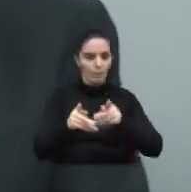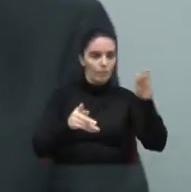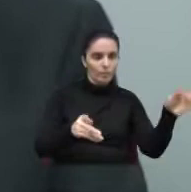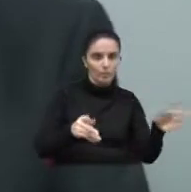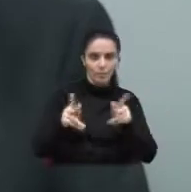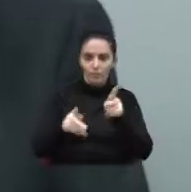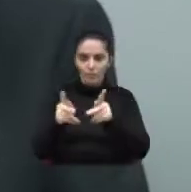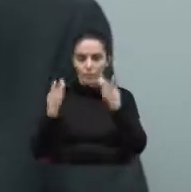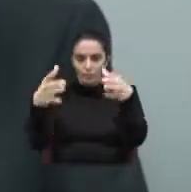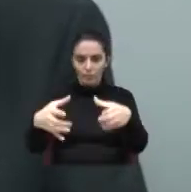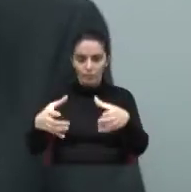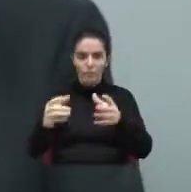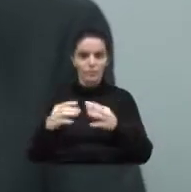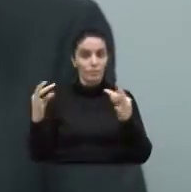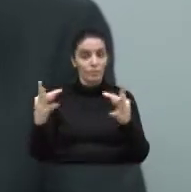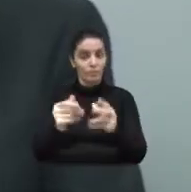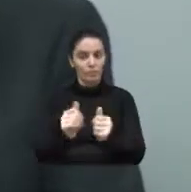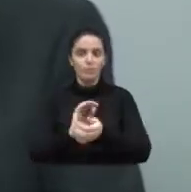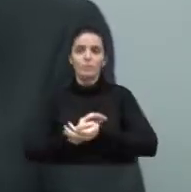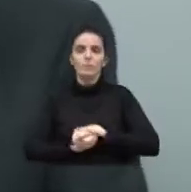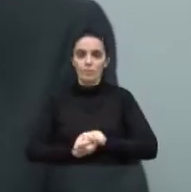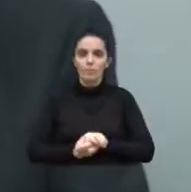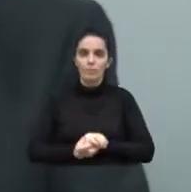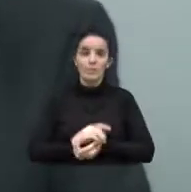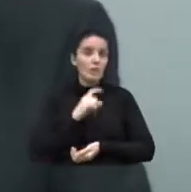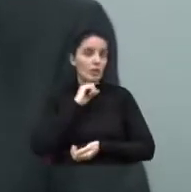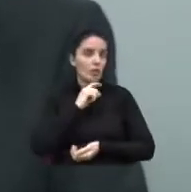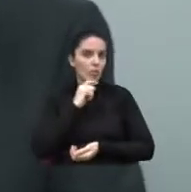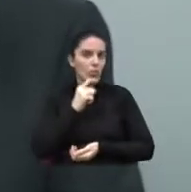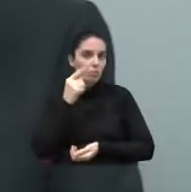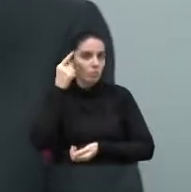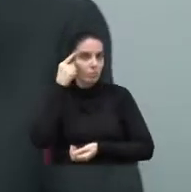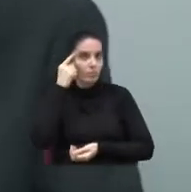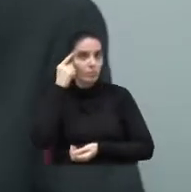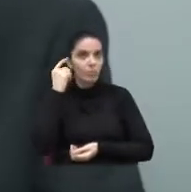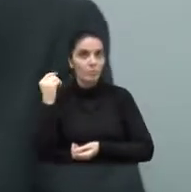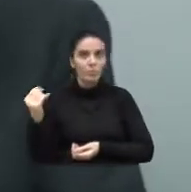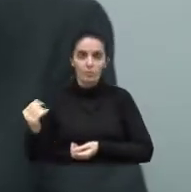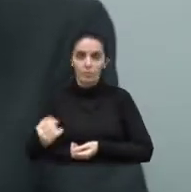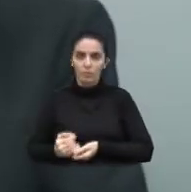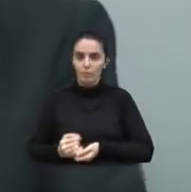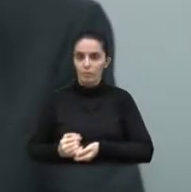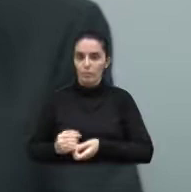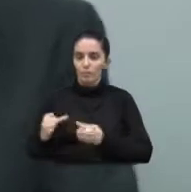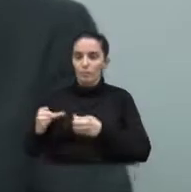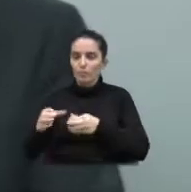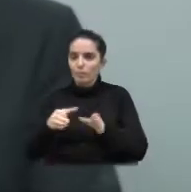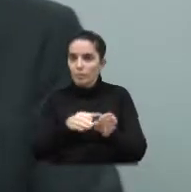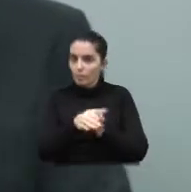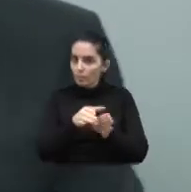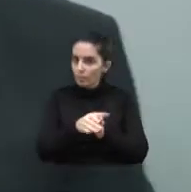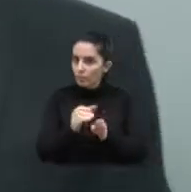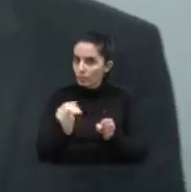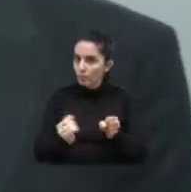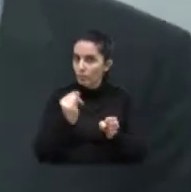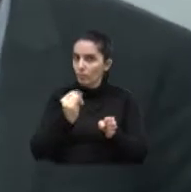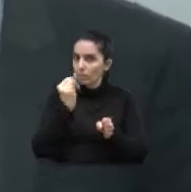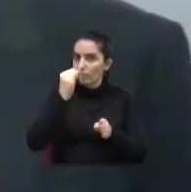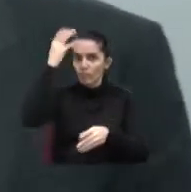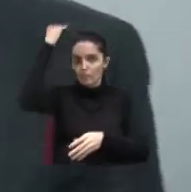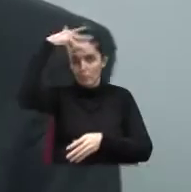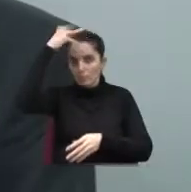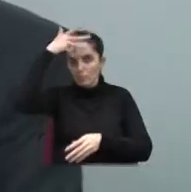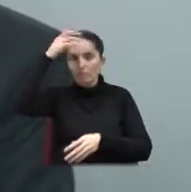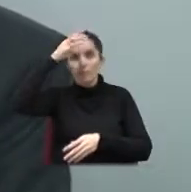Ninguém acha que não tem importância o conselho. Acontece, vereadora Érica, vereadora